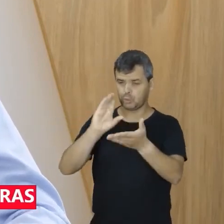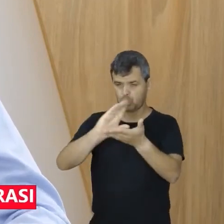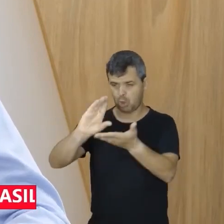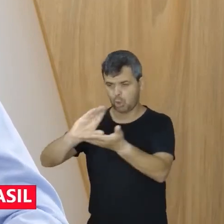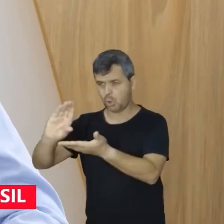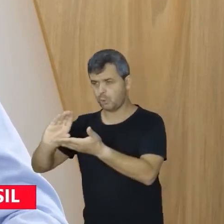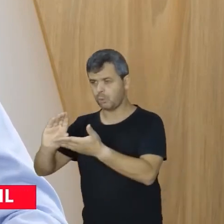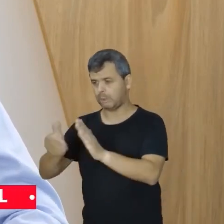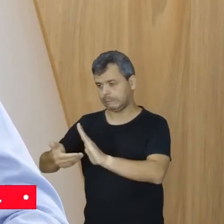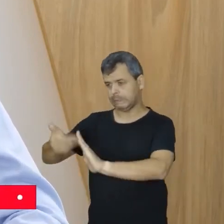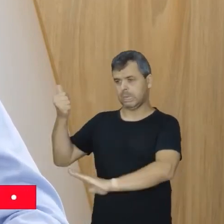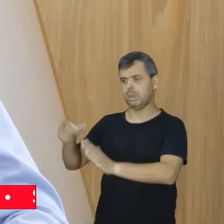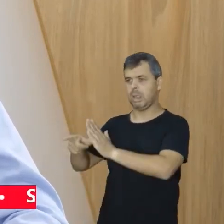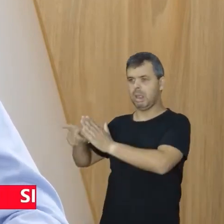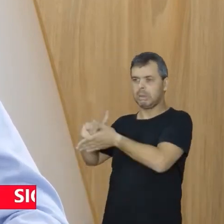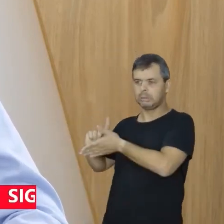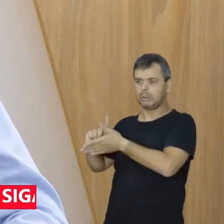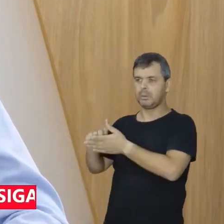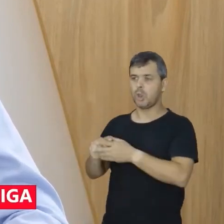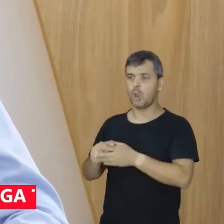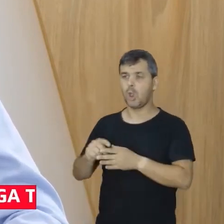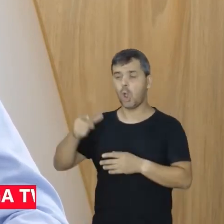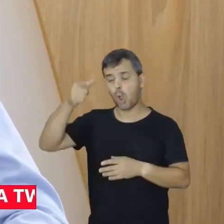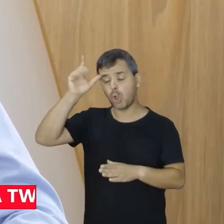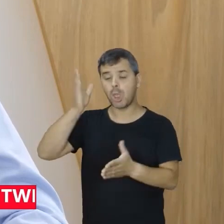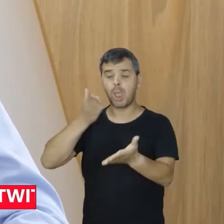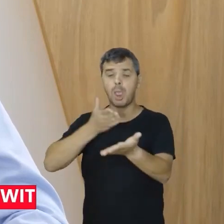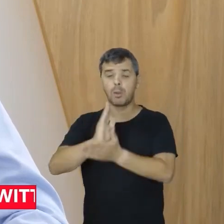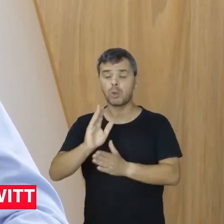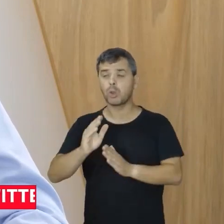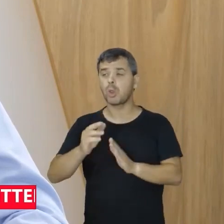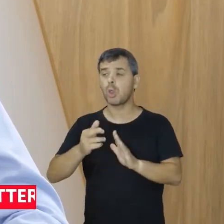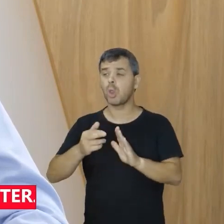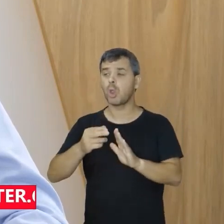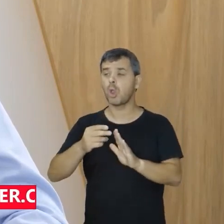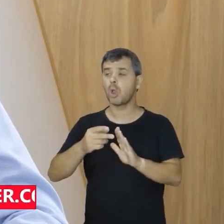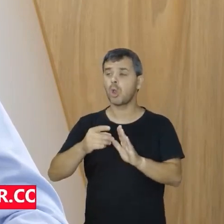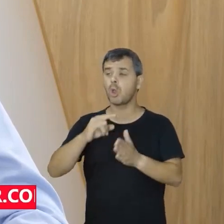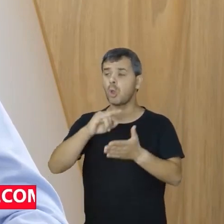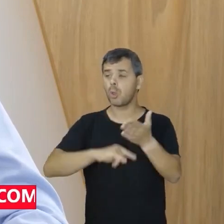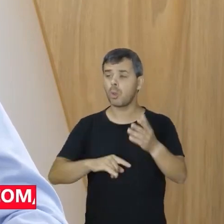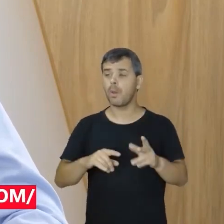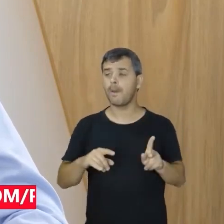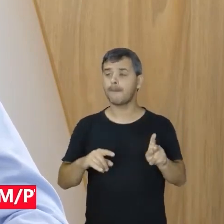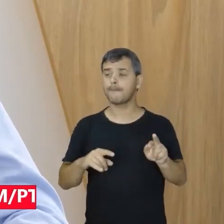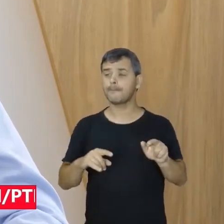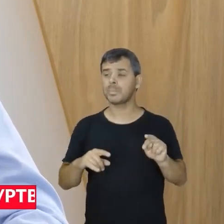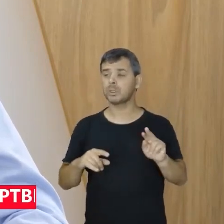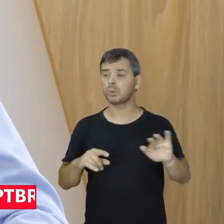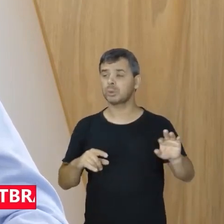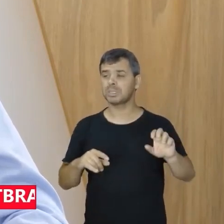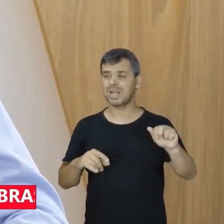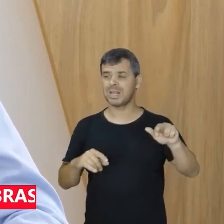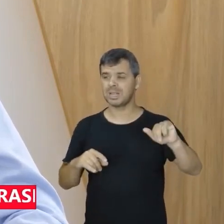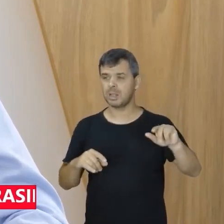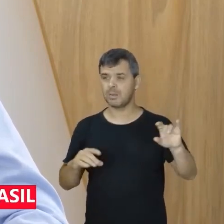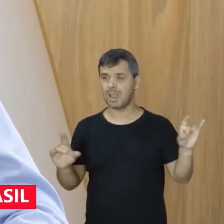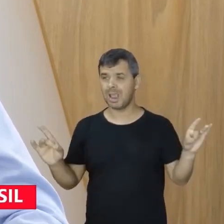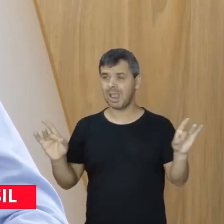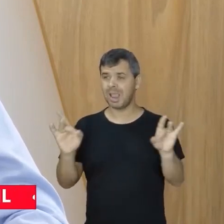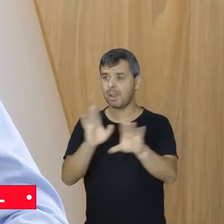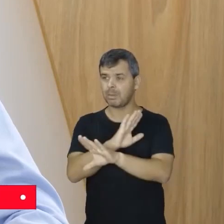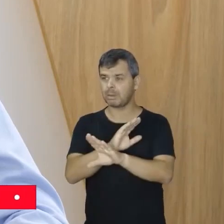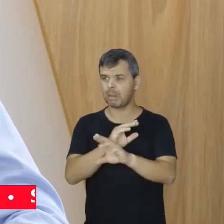recursos que tinham sido retirados. Ontem foi aprovado o parecer do deputado Patrus Ananis na Comissão de Educação, acabando com a